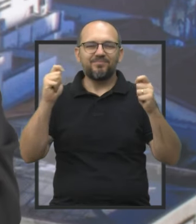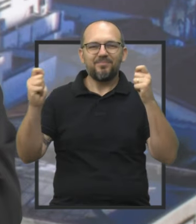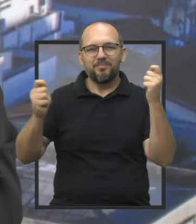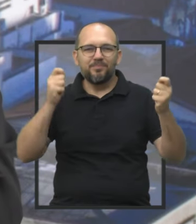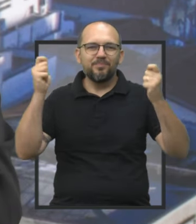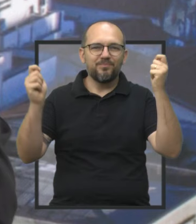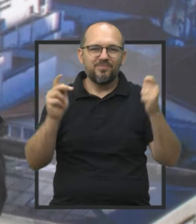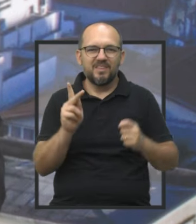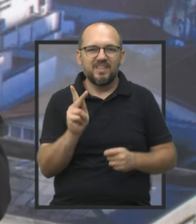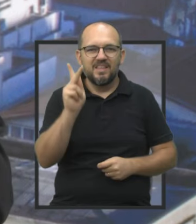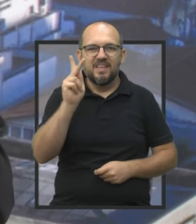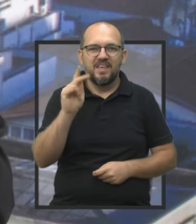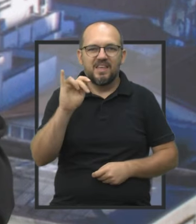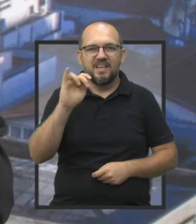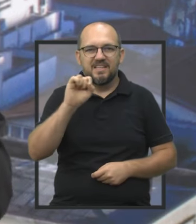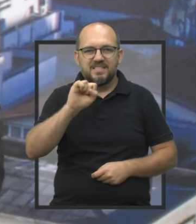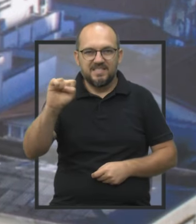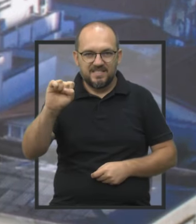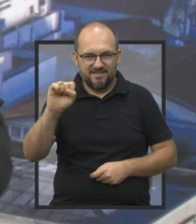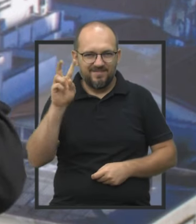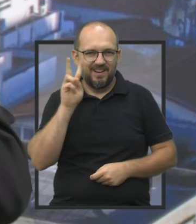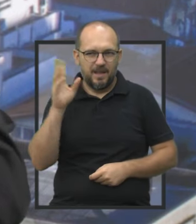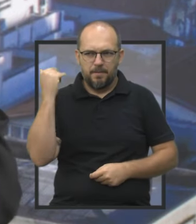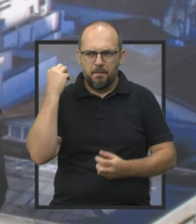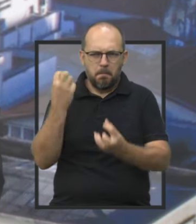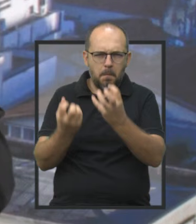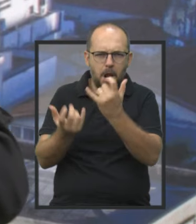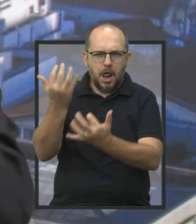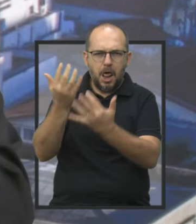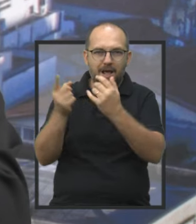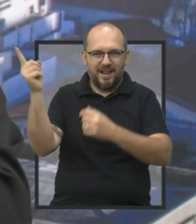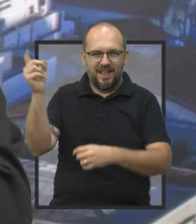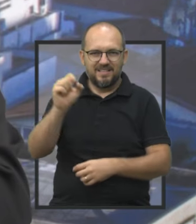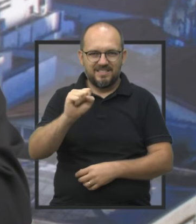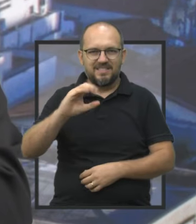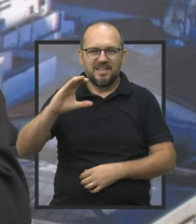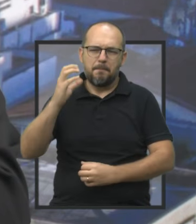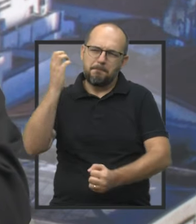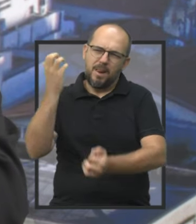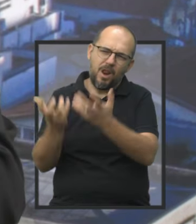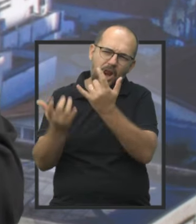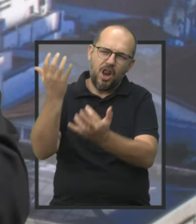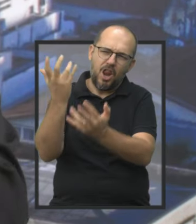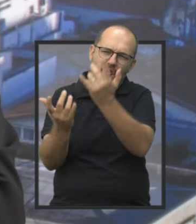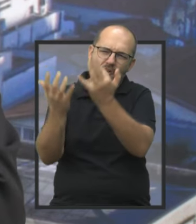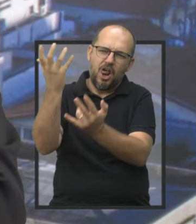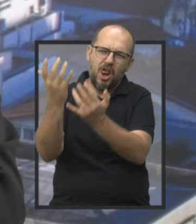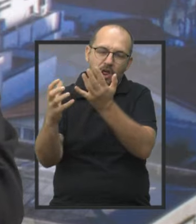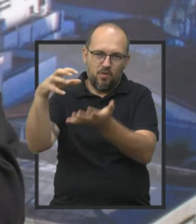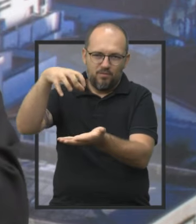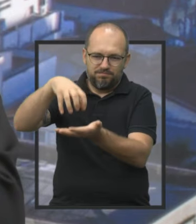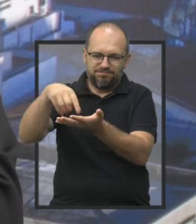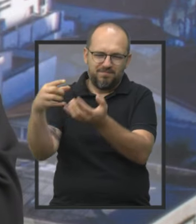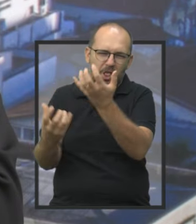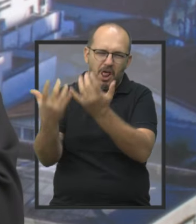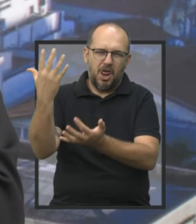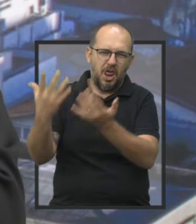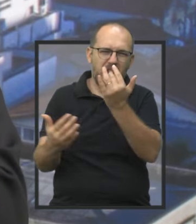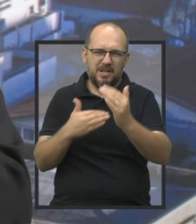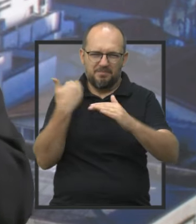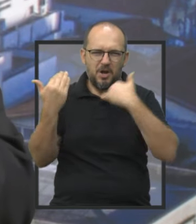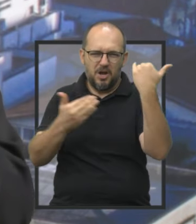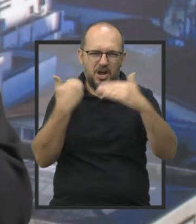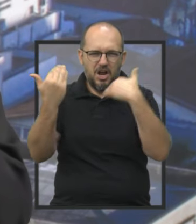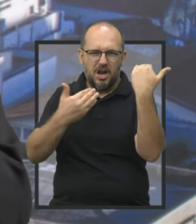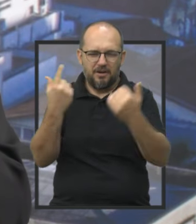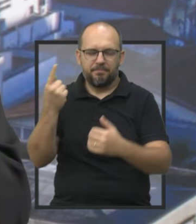Então, lembremos lá quando pegou fogo na Boate Kiss, lá em Santa Catarina, uma tragédia.